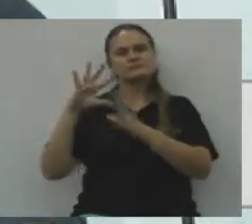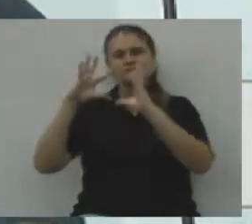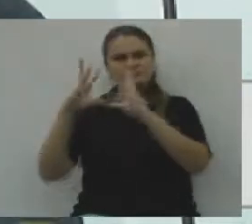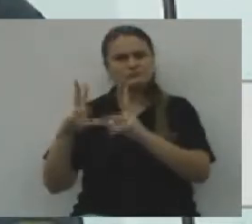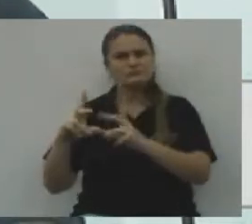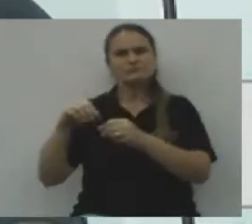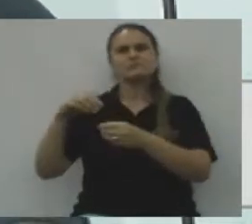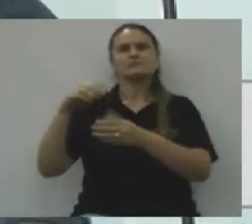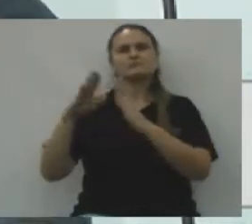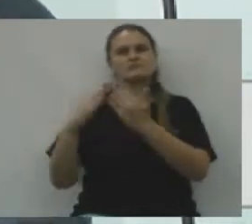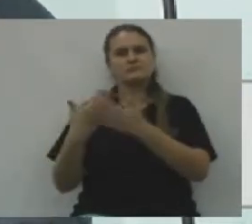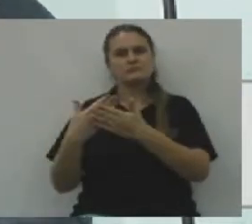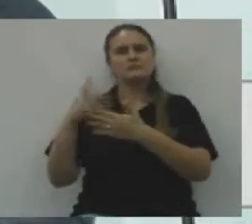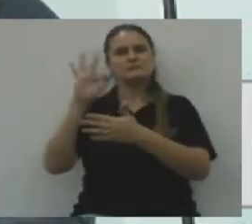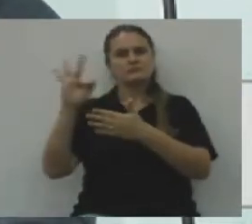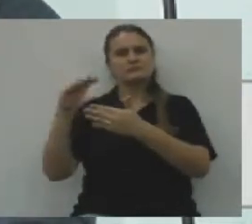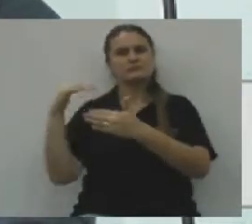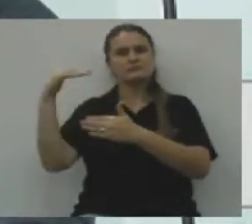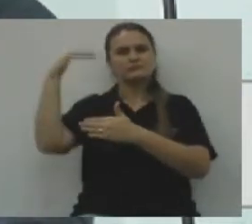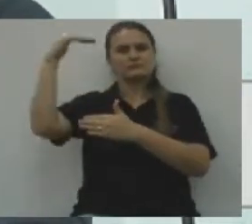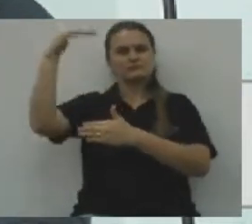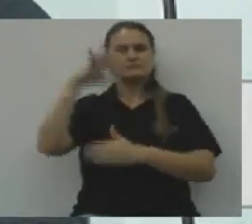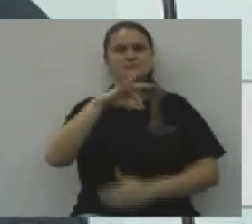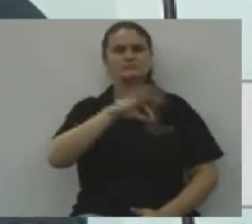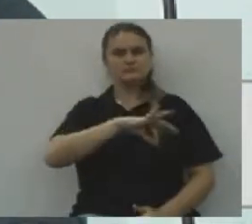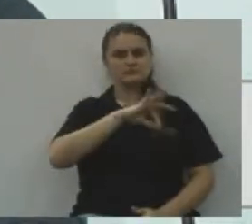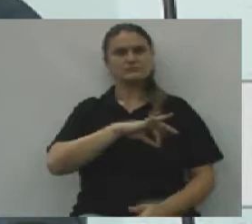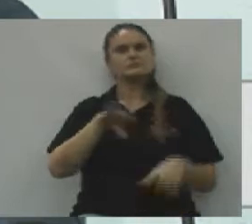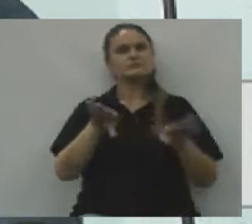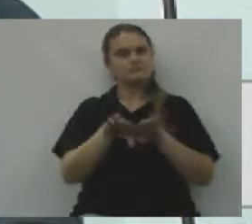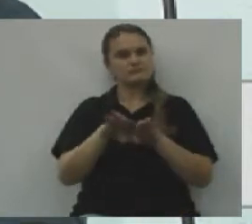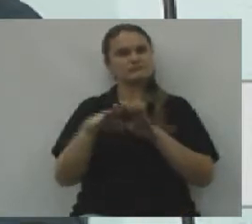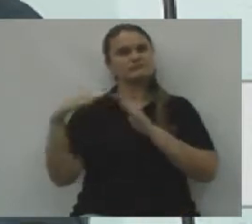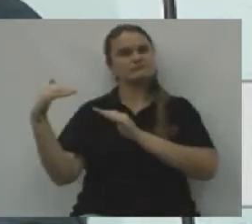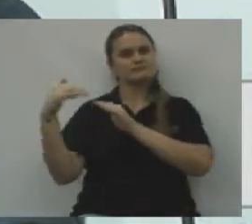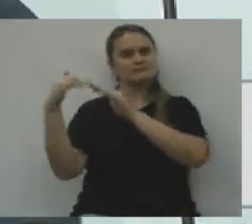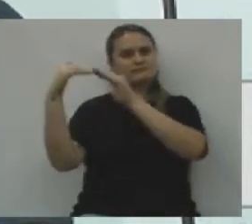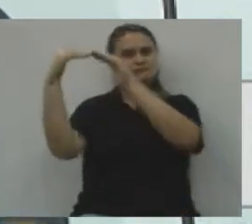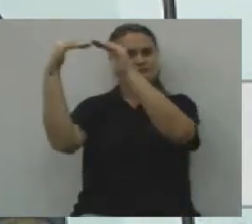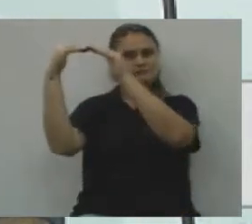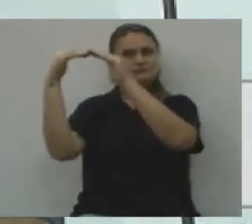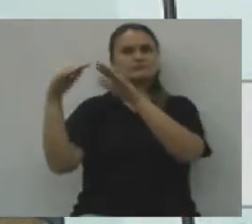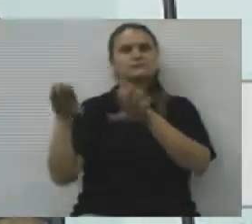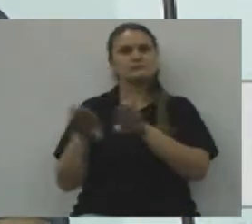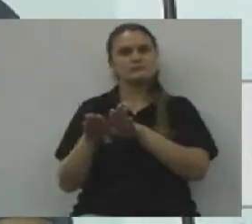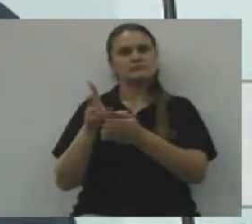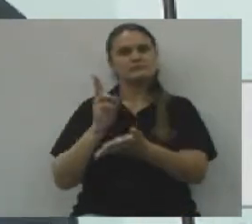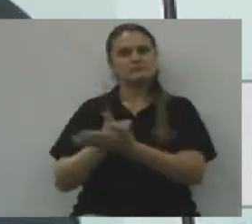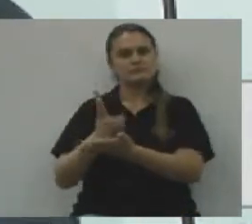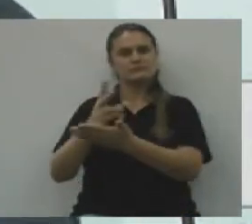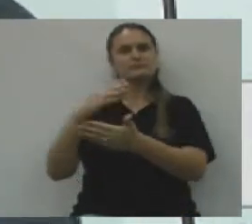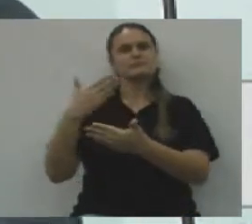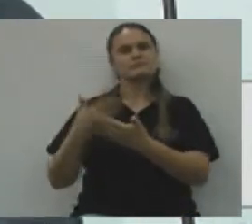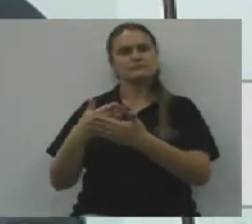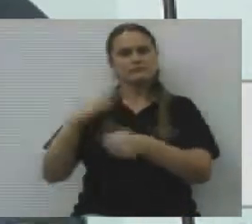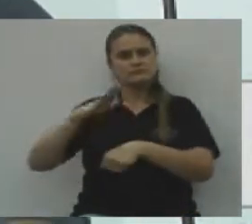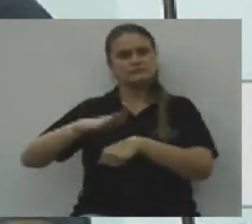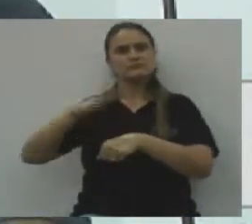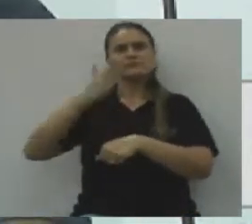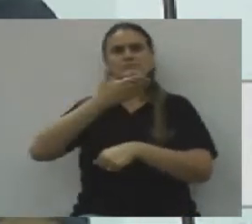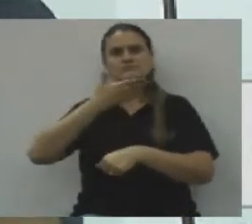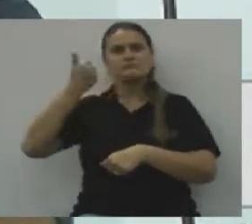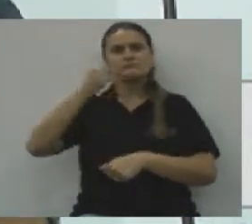vida estudantil, o salário tende a acompanhar, aumentando a cada degrau que se sobe.